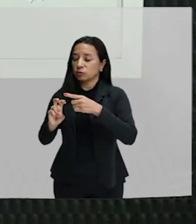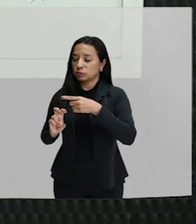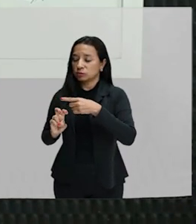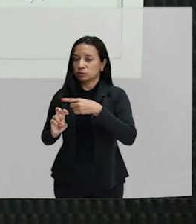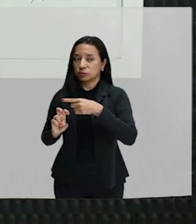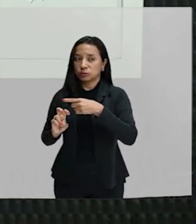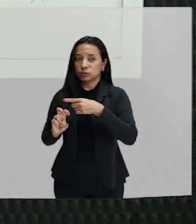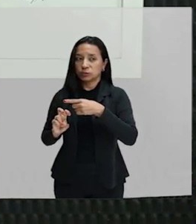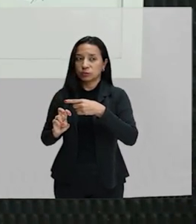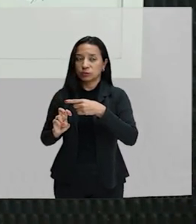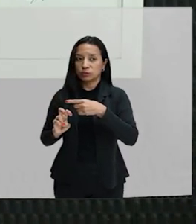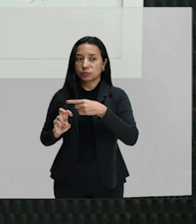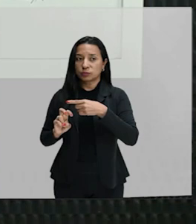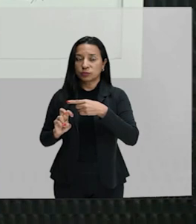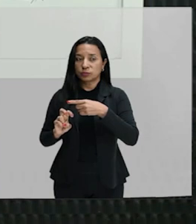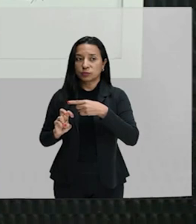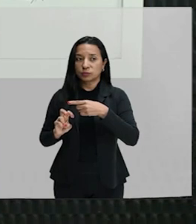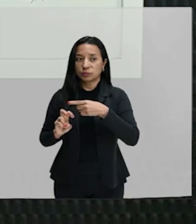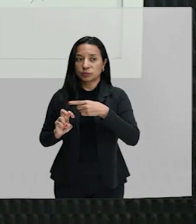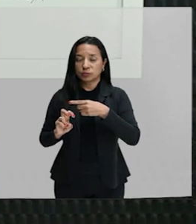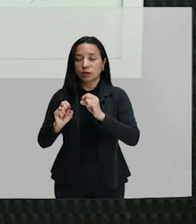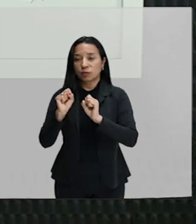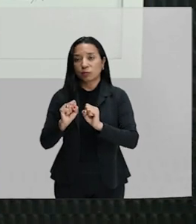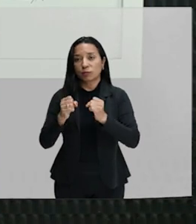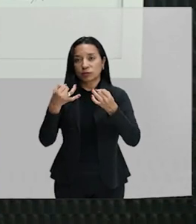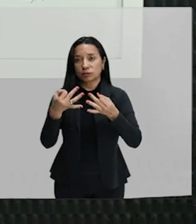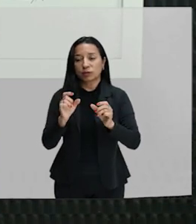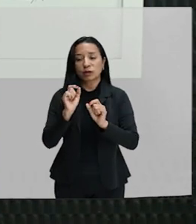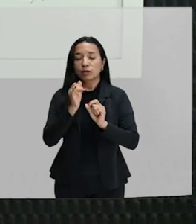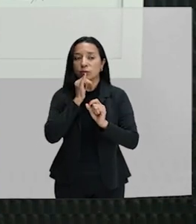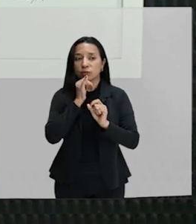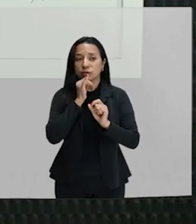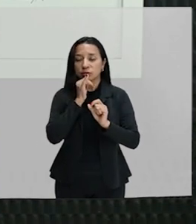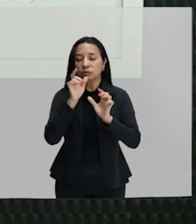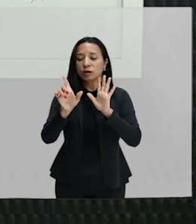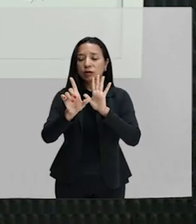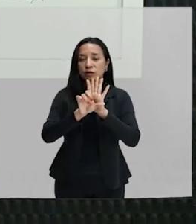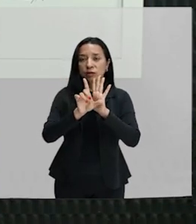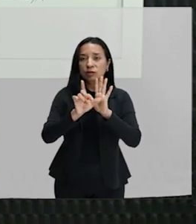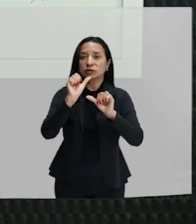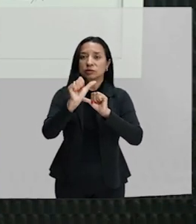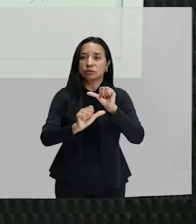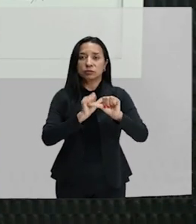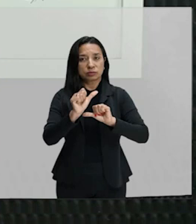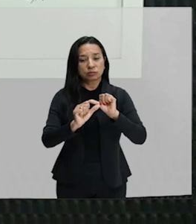a 5 então eu posso dizer por exemplo que essa é a minha lei de transformação